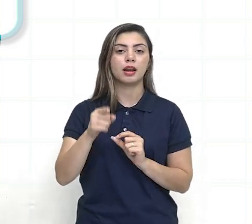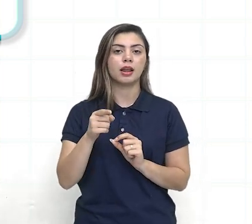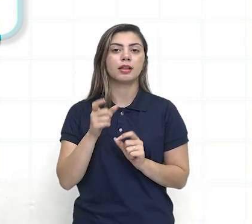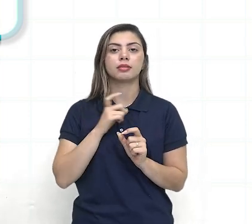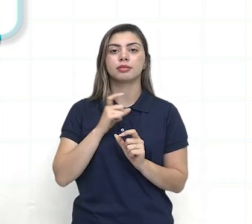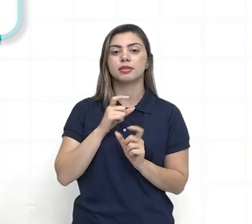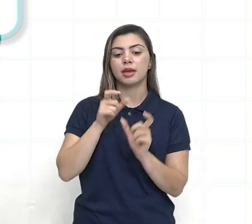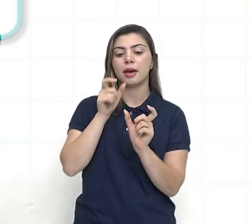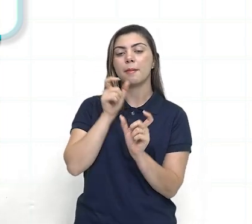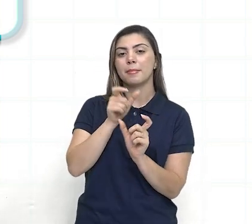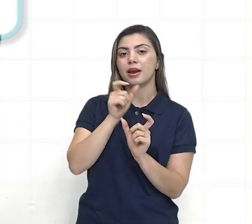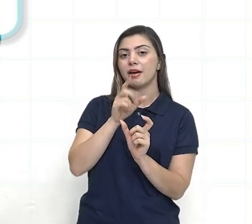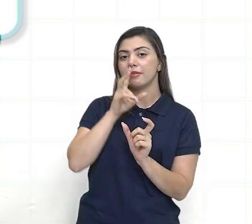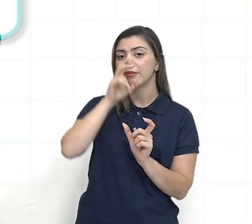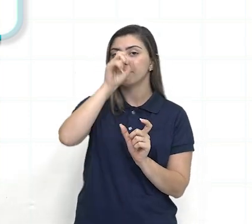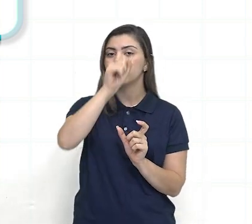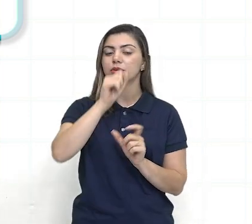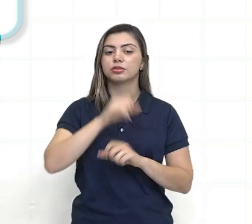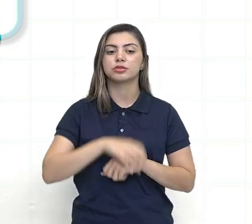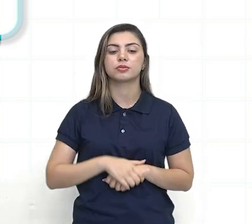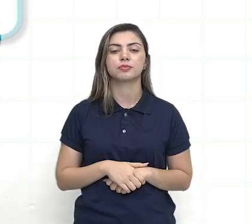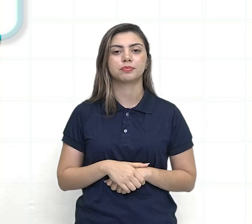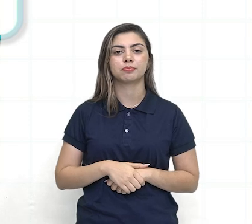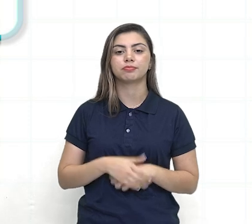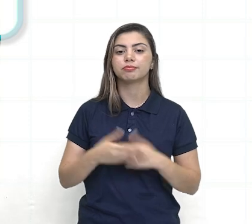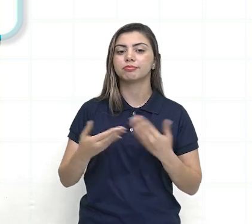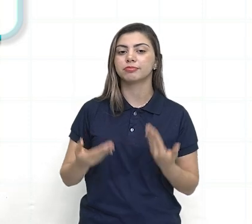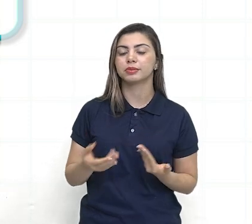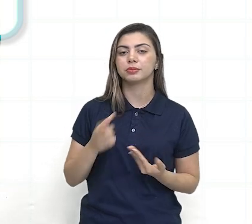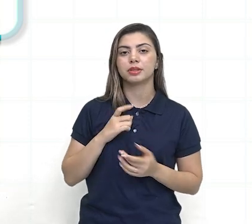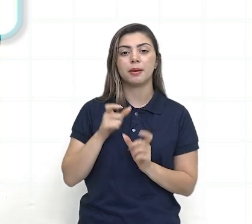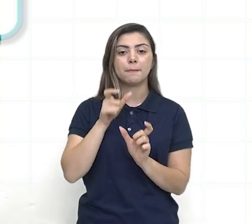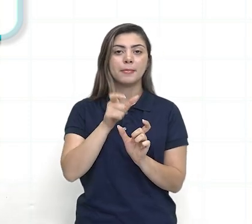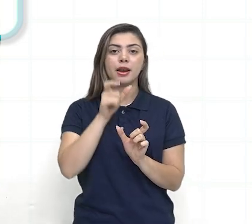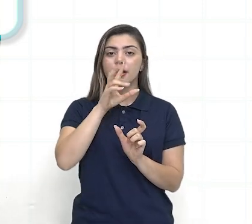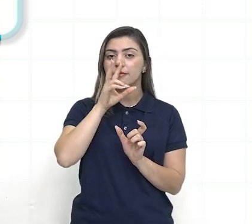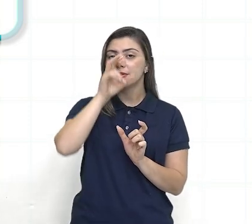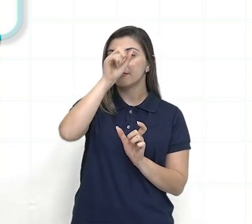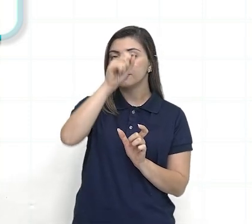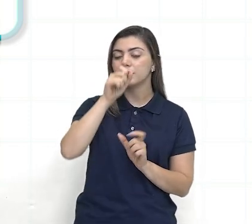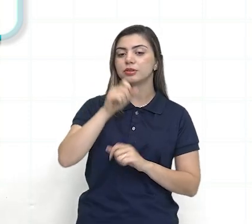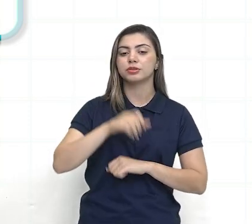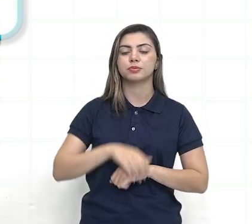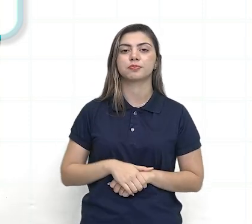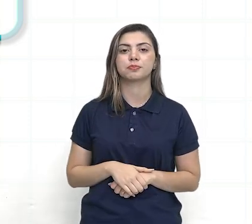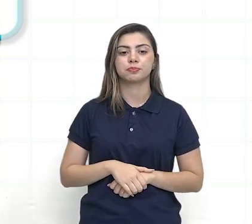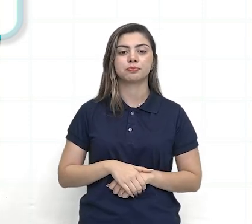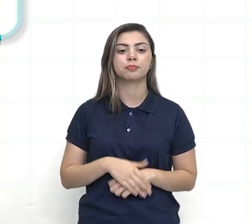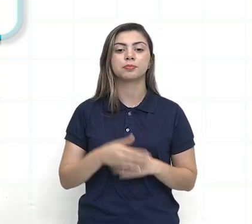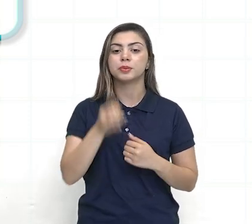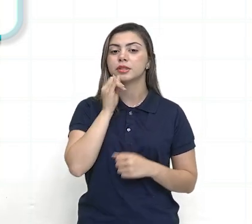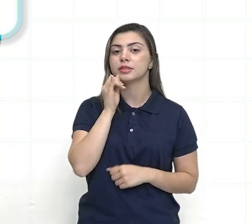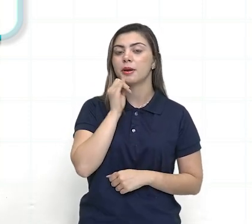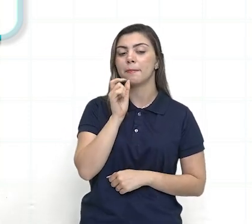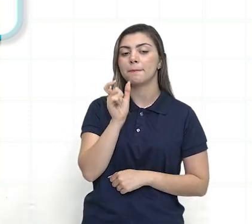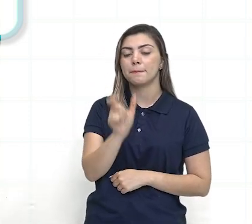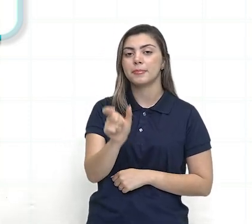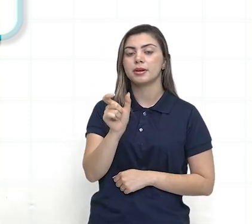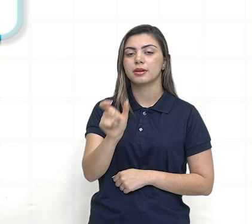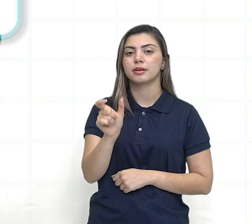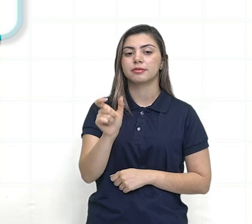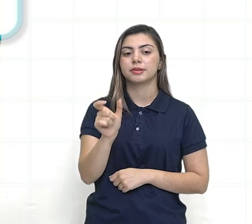Muito bem. A posição, a localização da sílaba tônica em determinadas palavras. Veja, na palavra